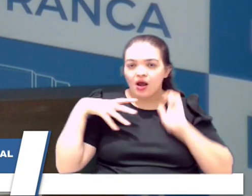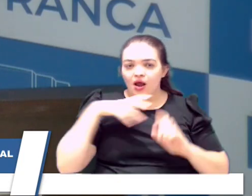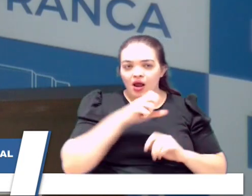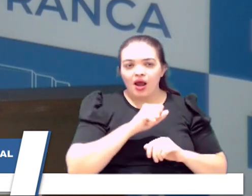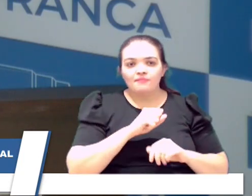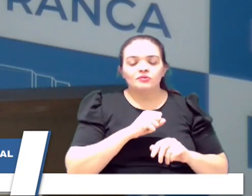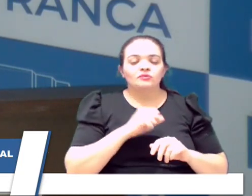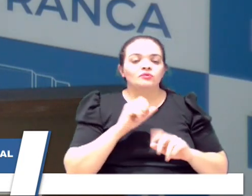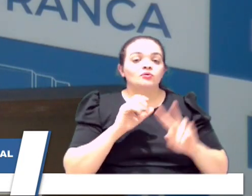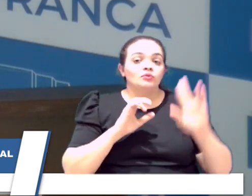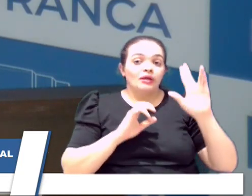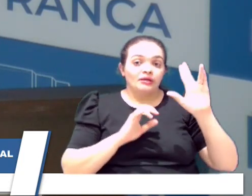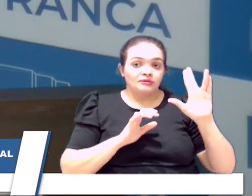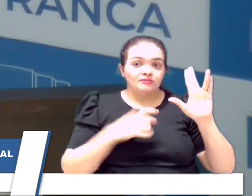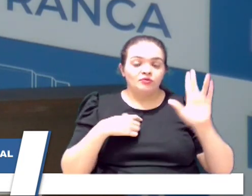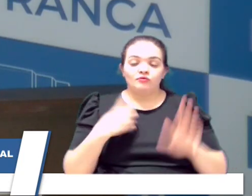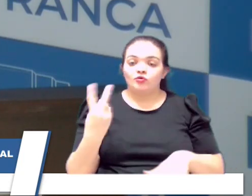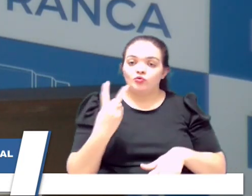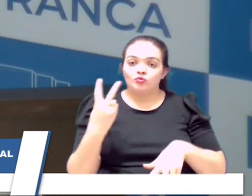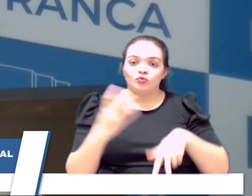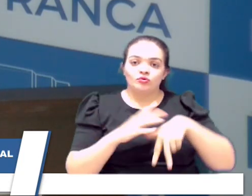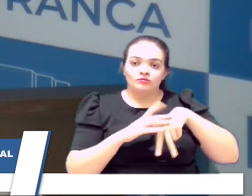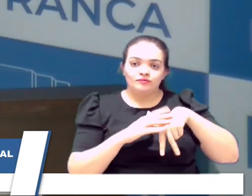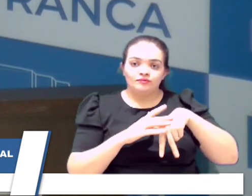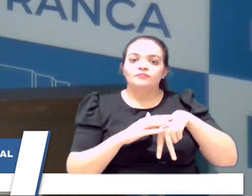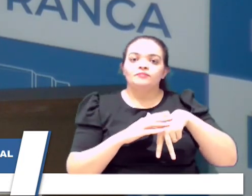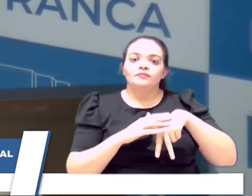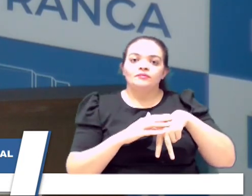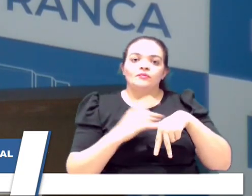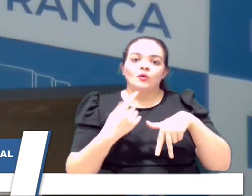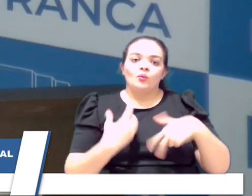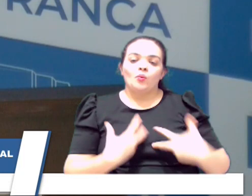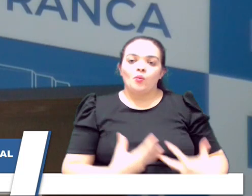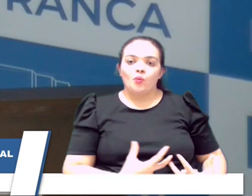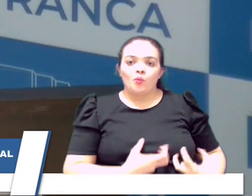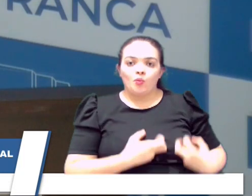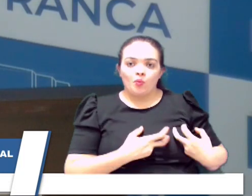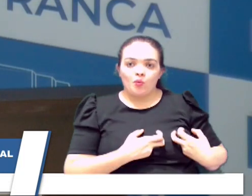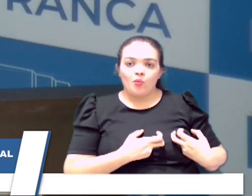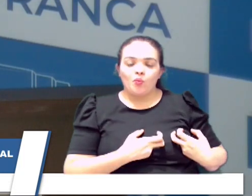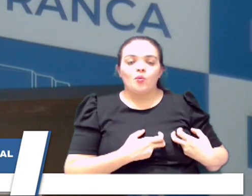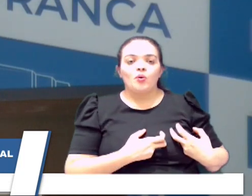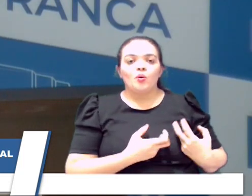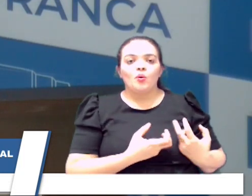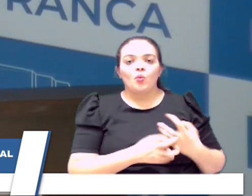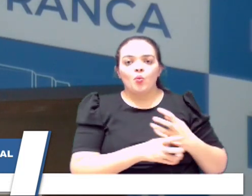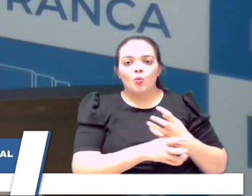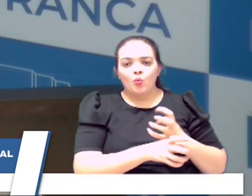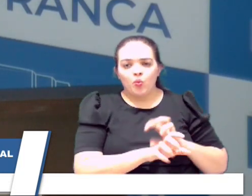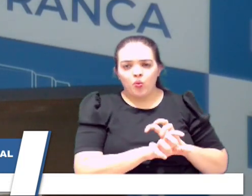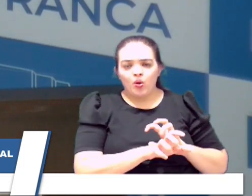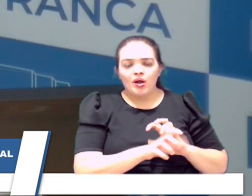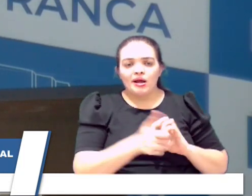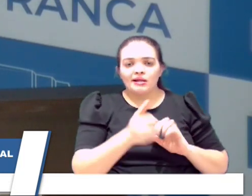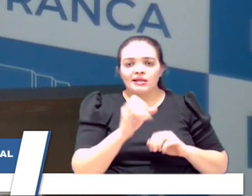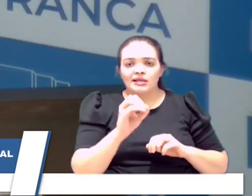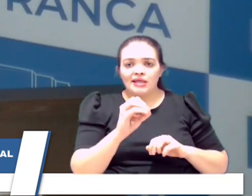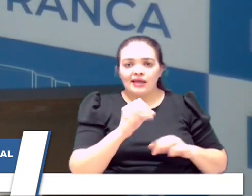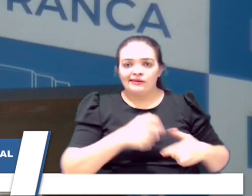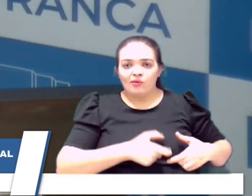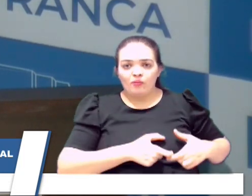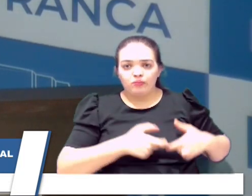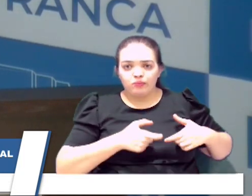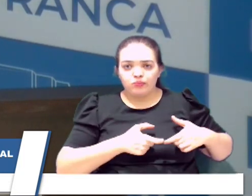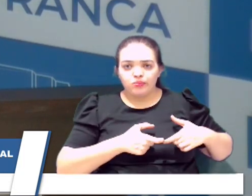tive 2 pacientes aqui, que um câncer de mama metastático para osso, ela tinha uma metástase de 10 centímetros,